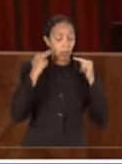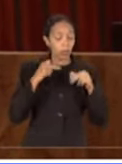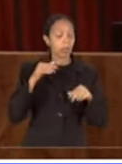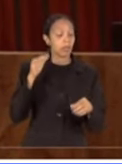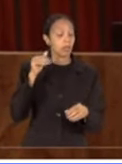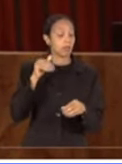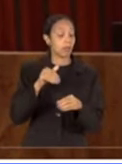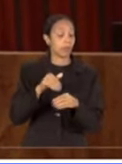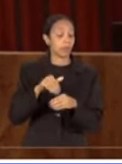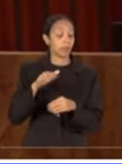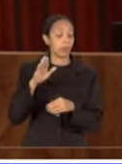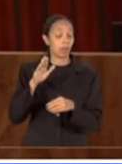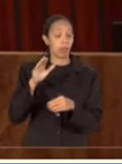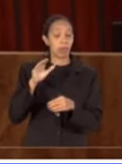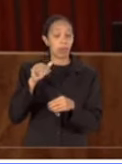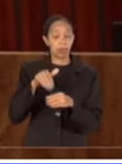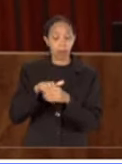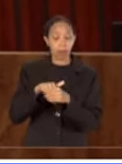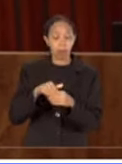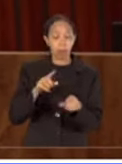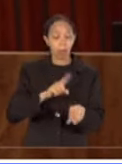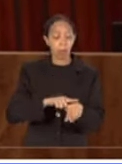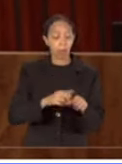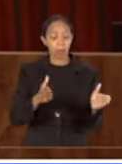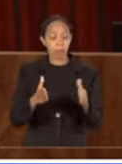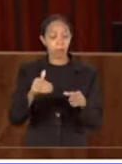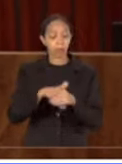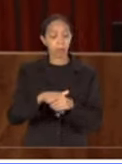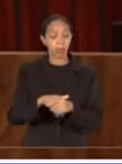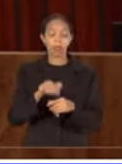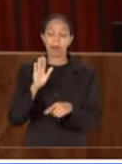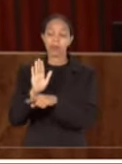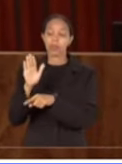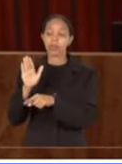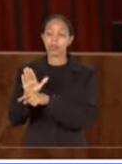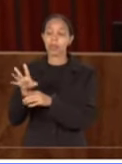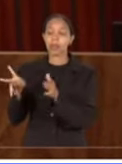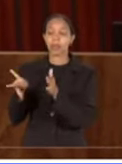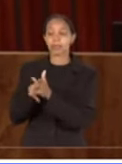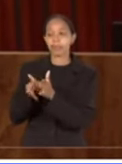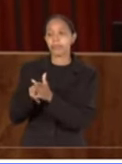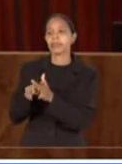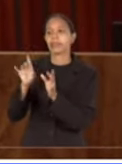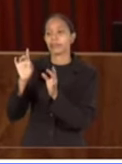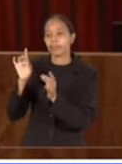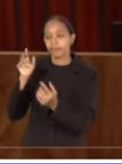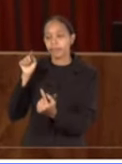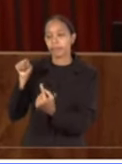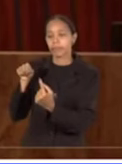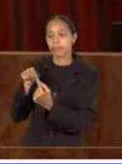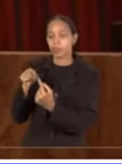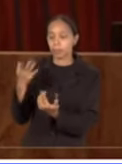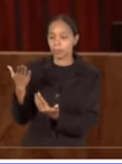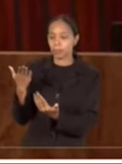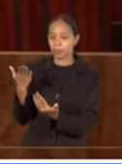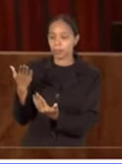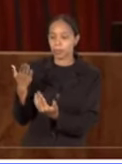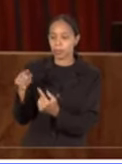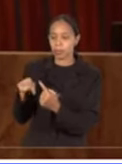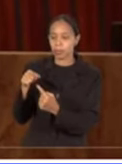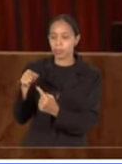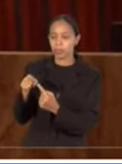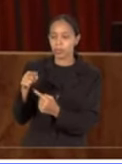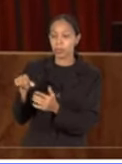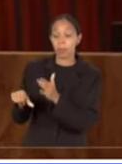eleitoral realizado em pré-campanha em favor especificamente e exclusivamente do primeiro investigado.